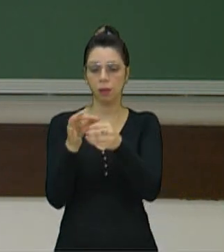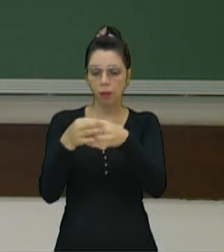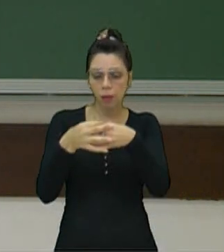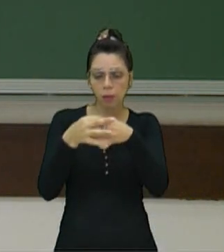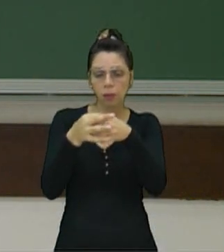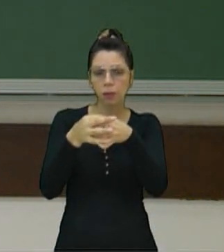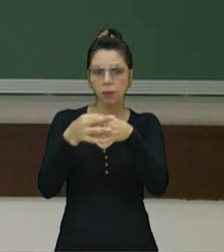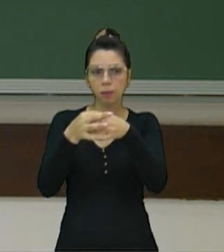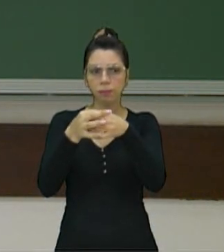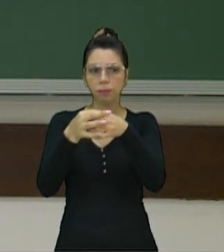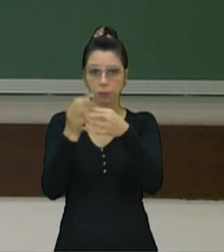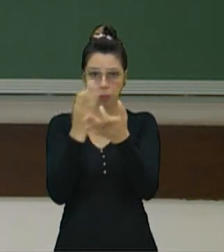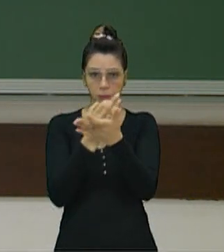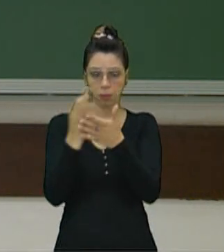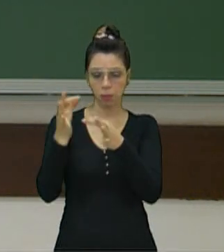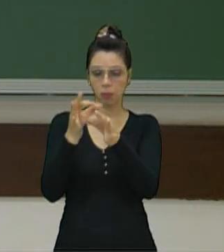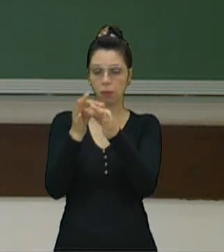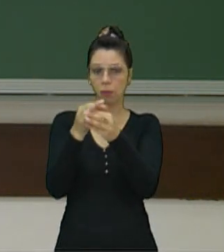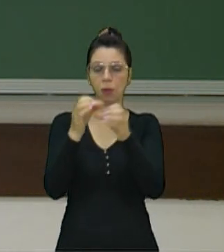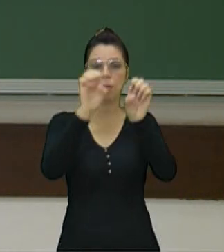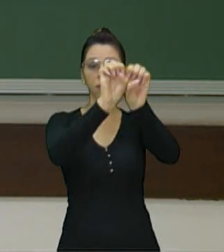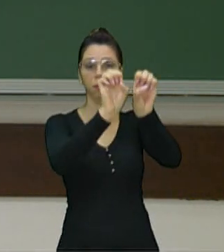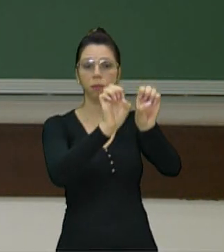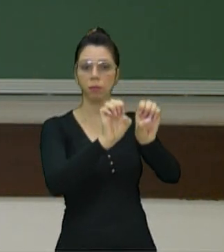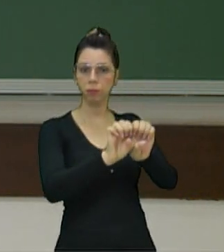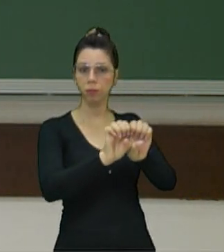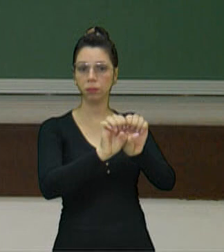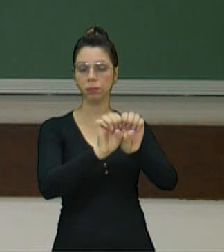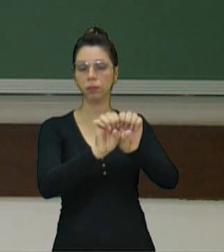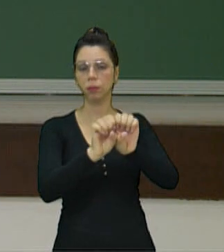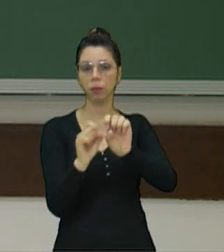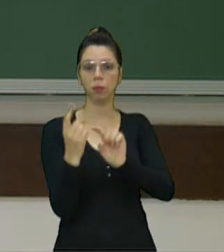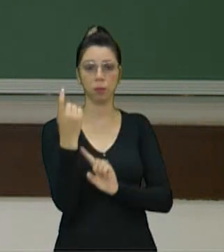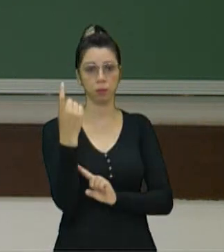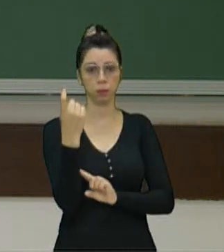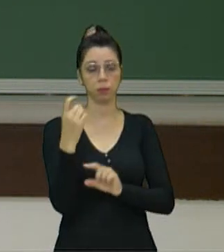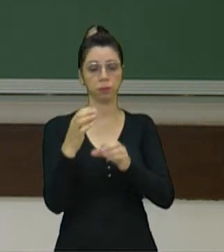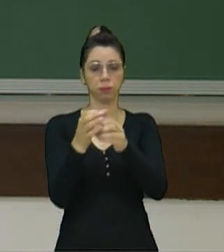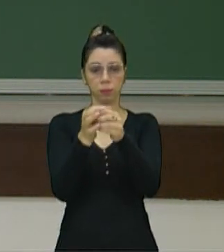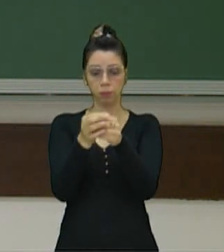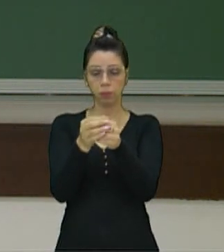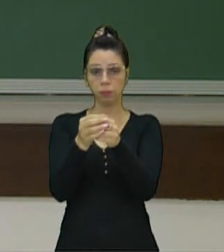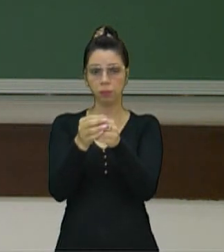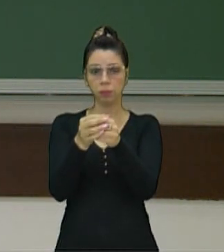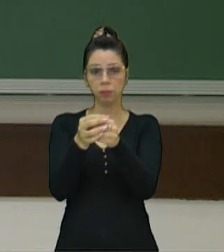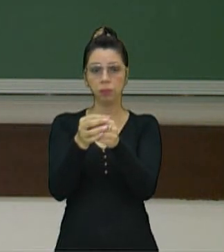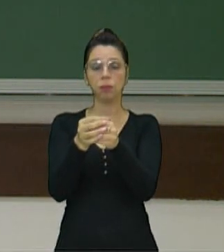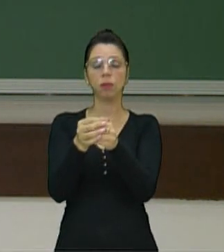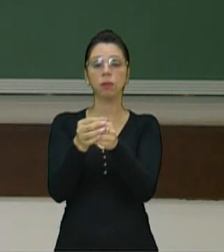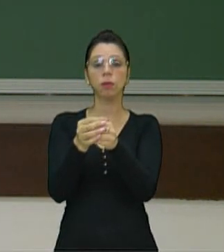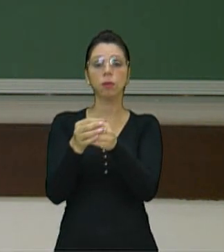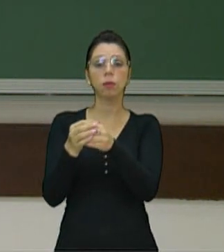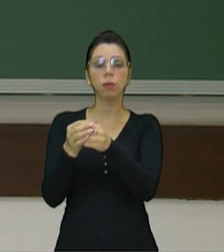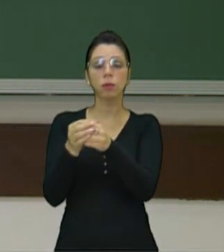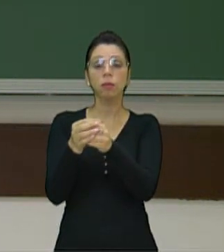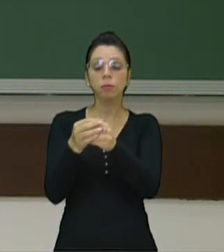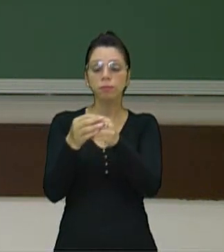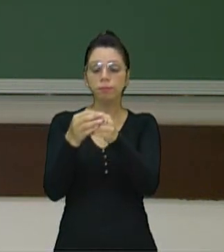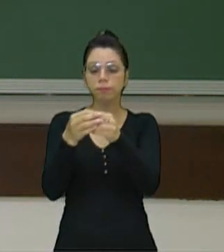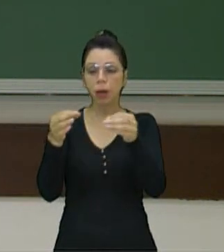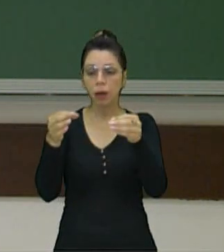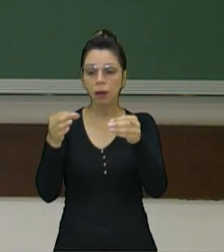o pólipo inicial, seria uma estrutura única, e aí ele vai sofrendo